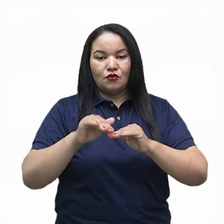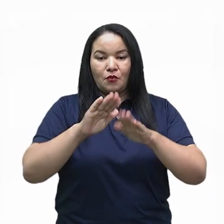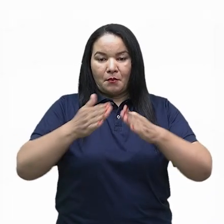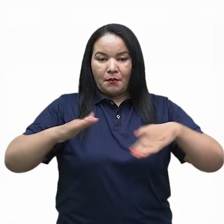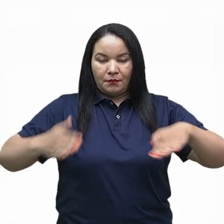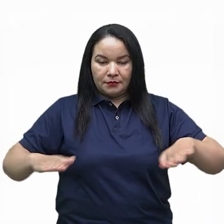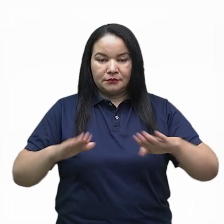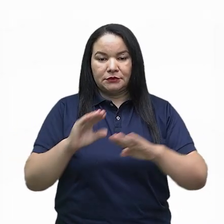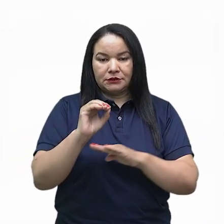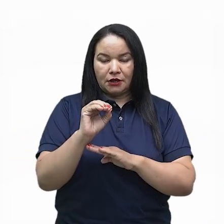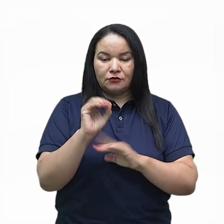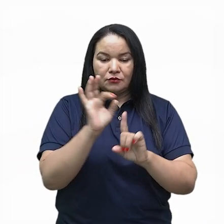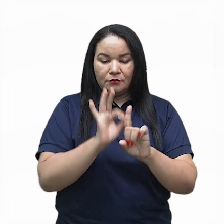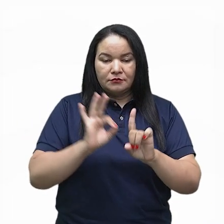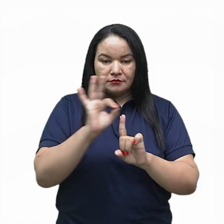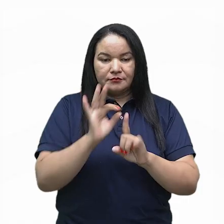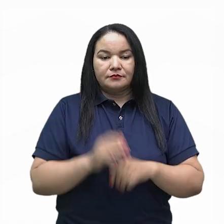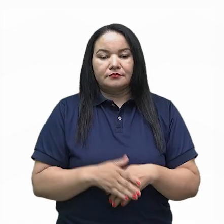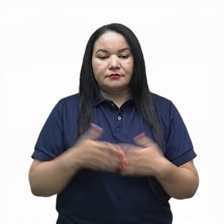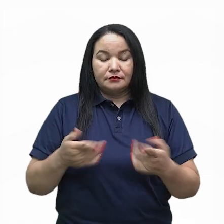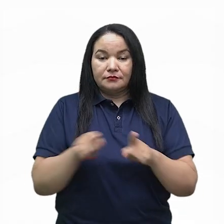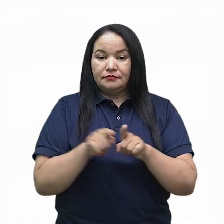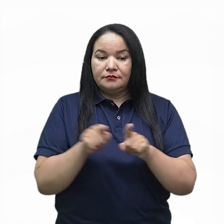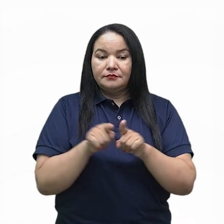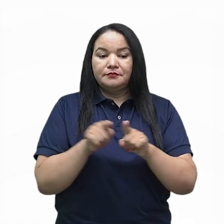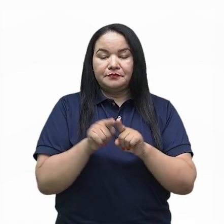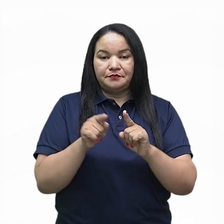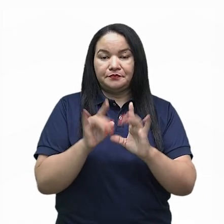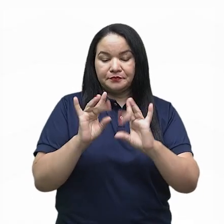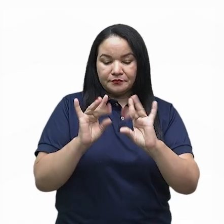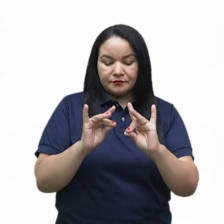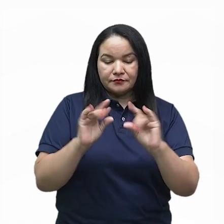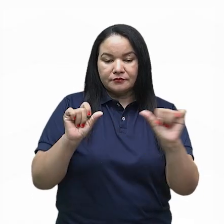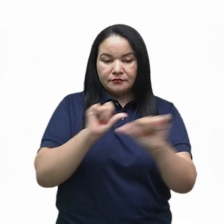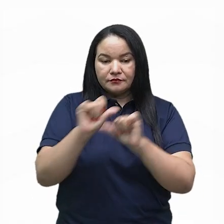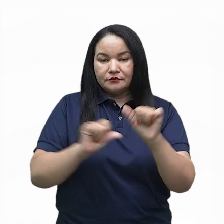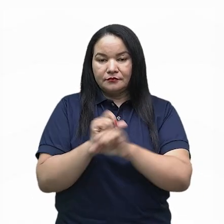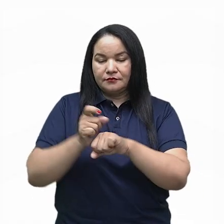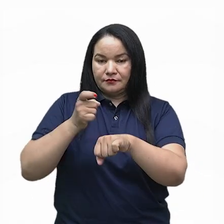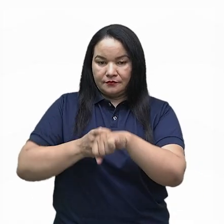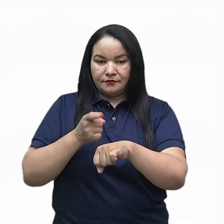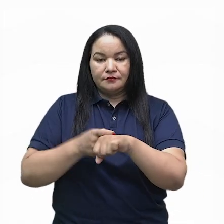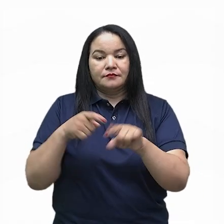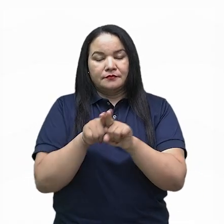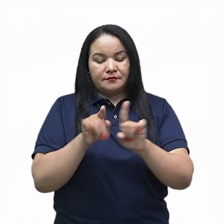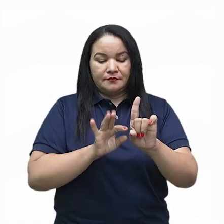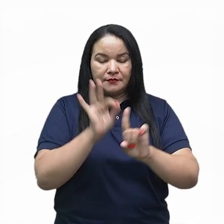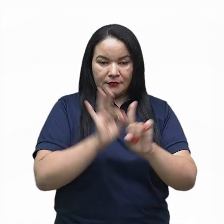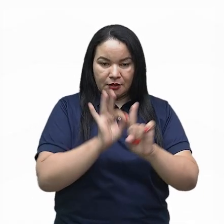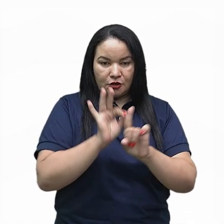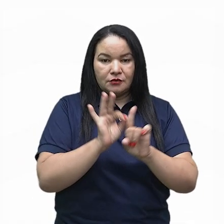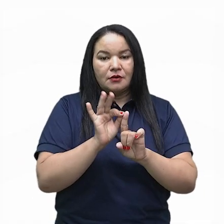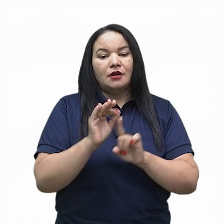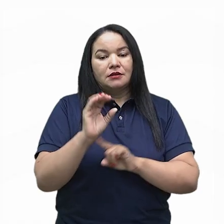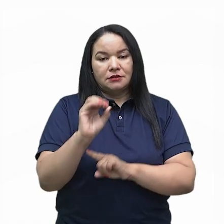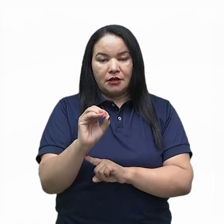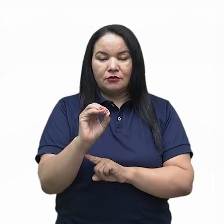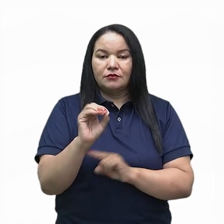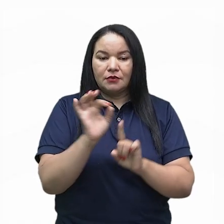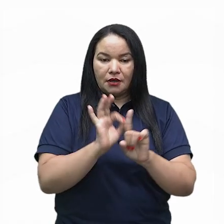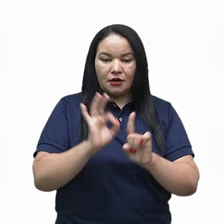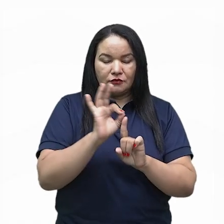também acontece, né? Ou seja, a passagem do líquido para o sólido, tá? Nessa mesma temperatura, a 0 graus.